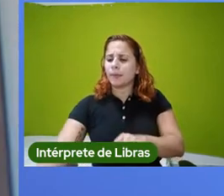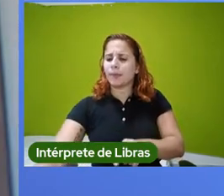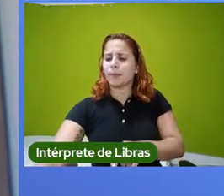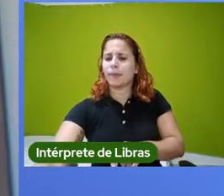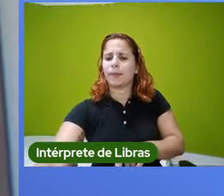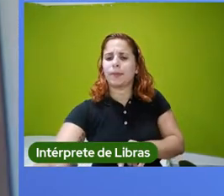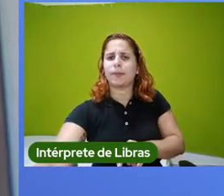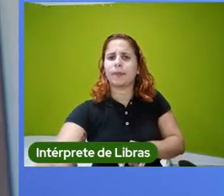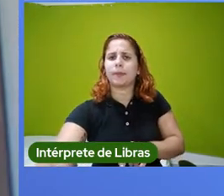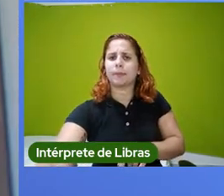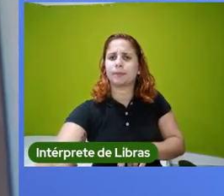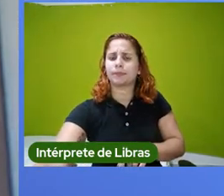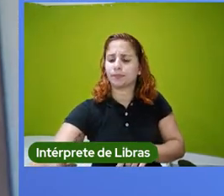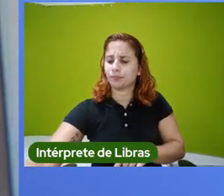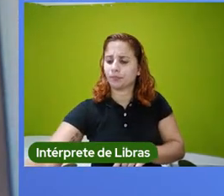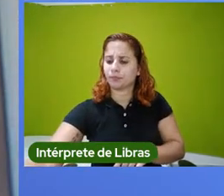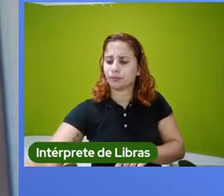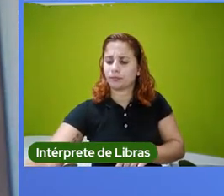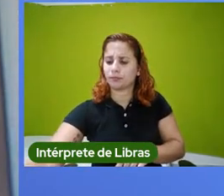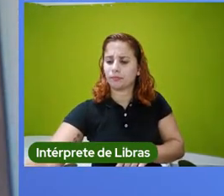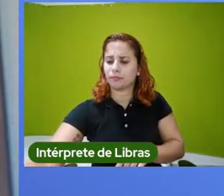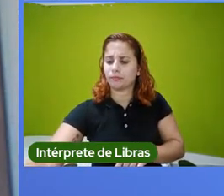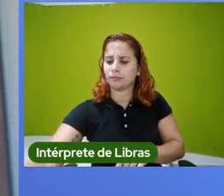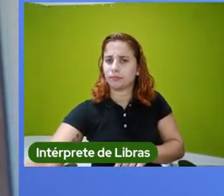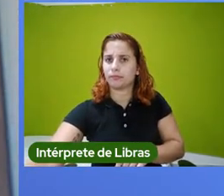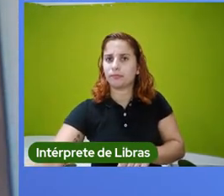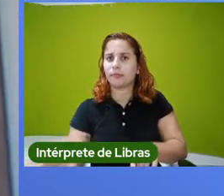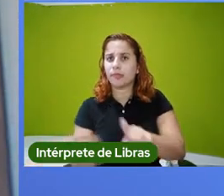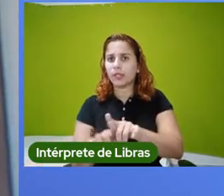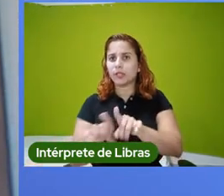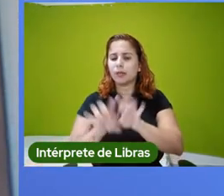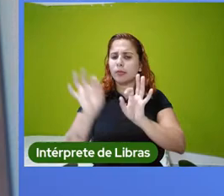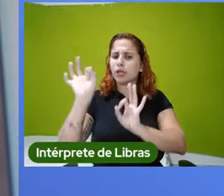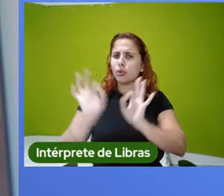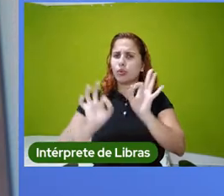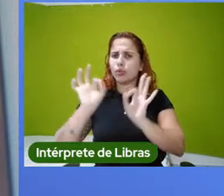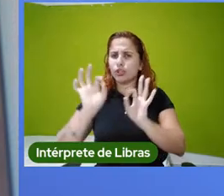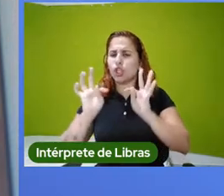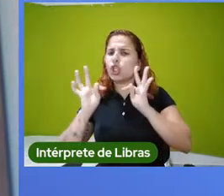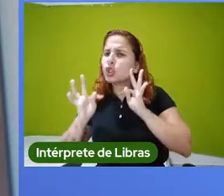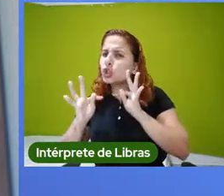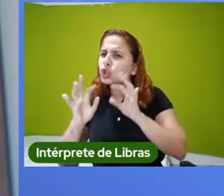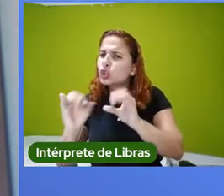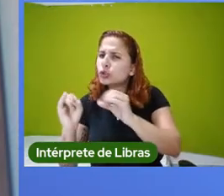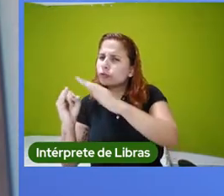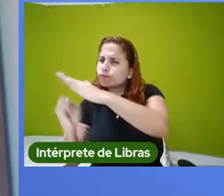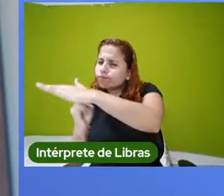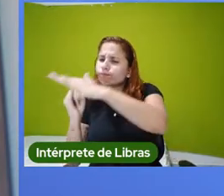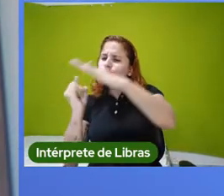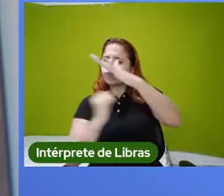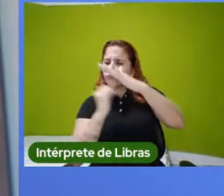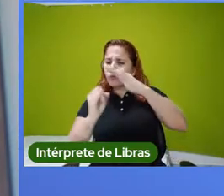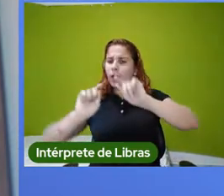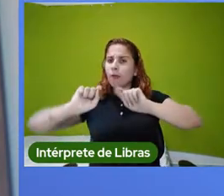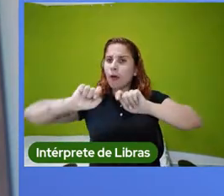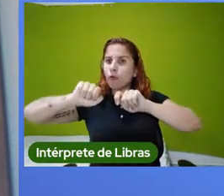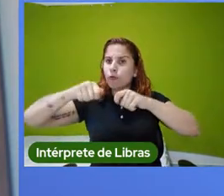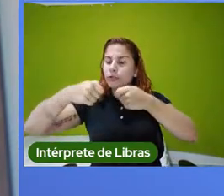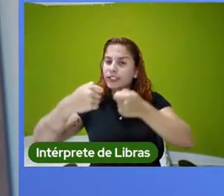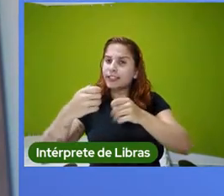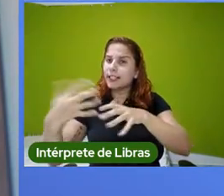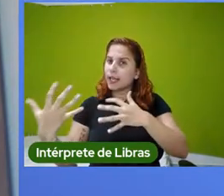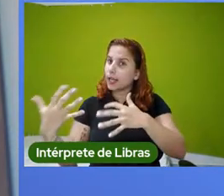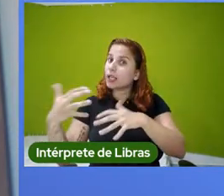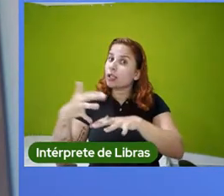Ministério do Trabalho, uma concertação mesmo de todas essas instituições para promover essa